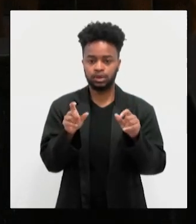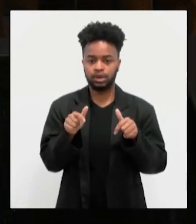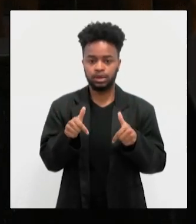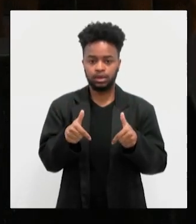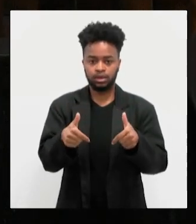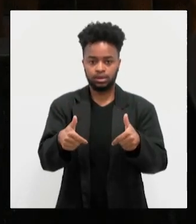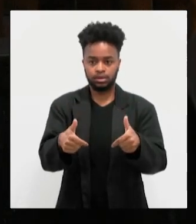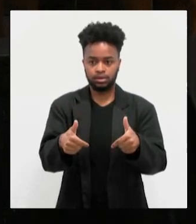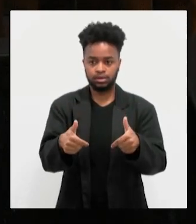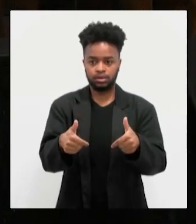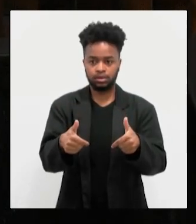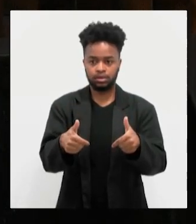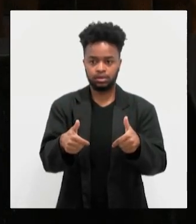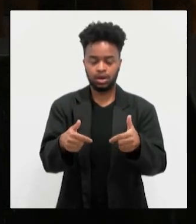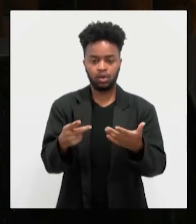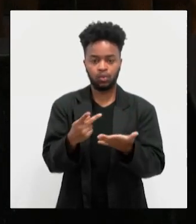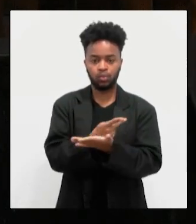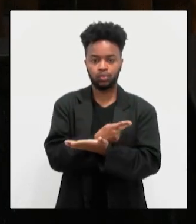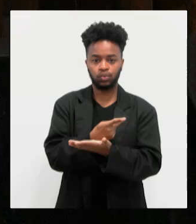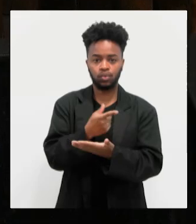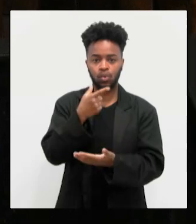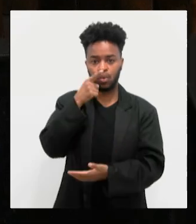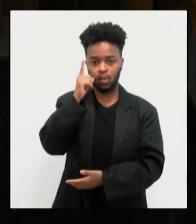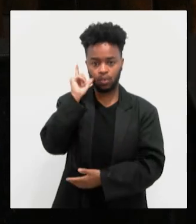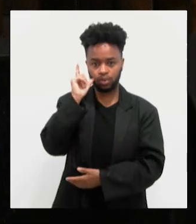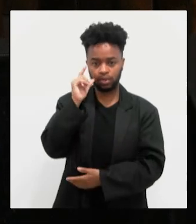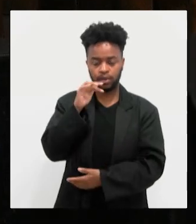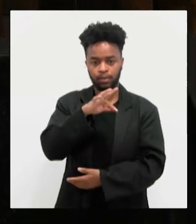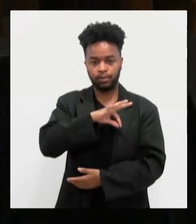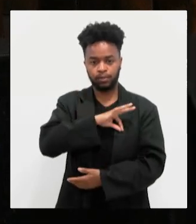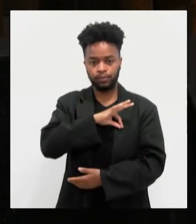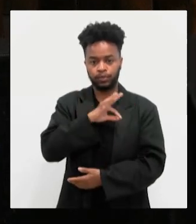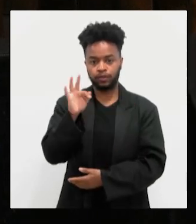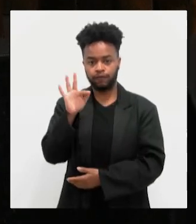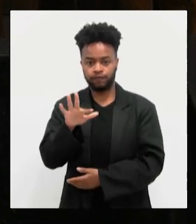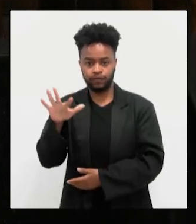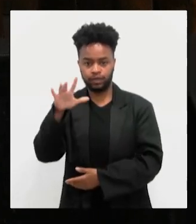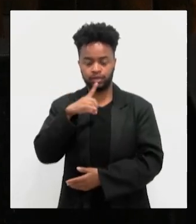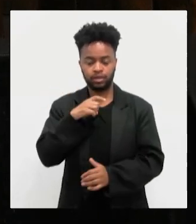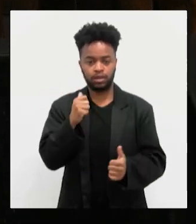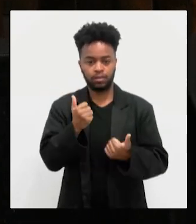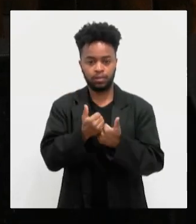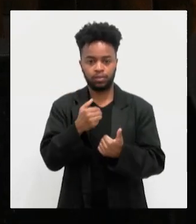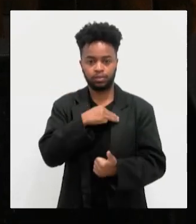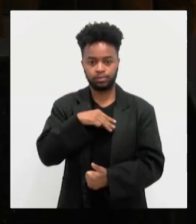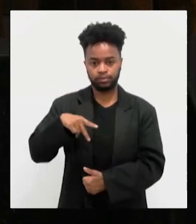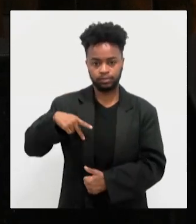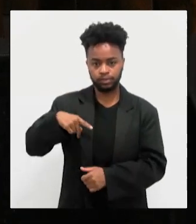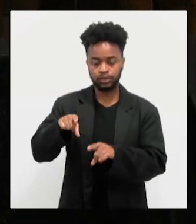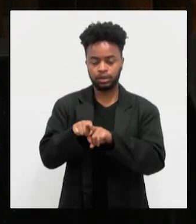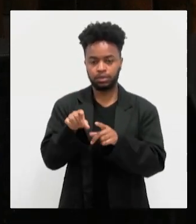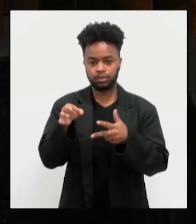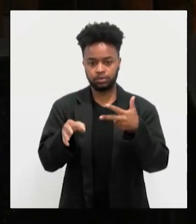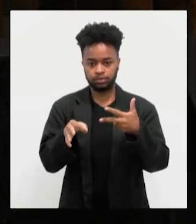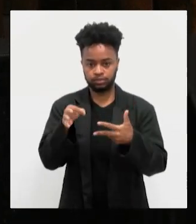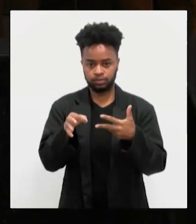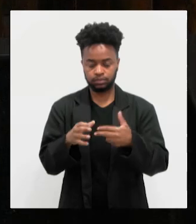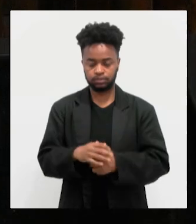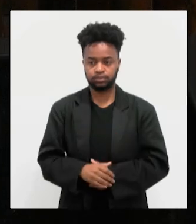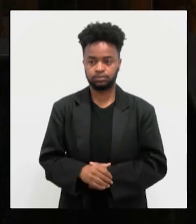que foi desencadeada ontem pela Polícia Federal com apoio do Ministério Público e Judiciário.